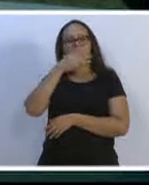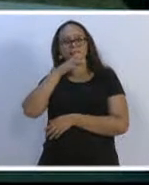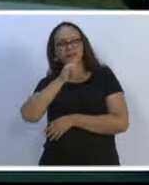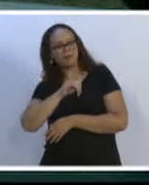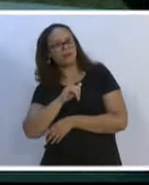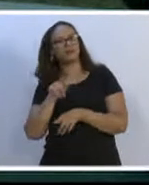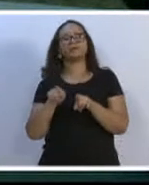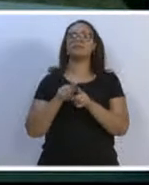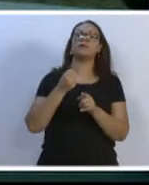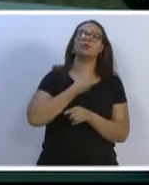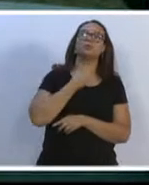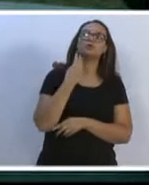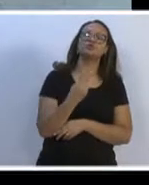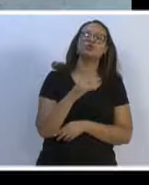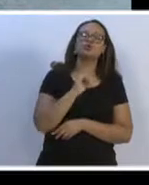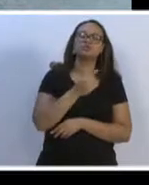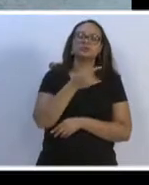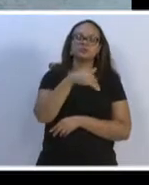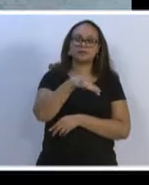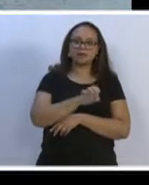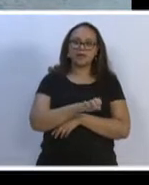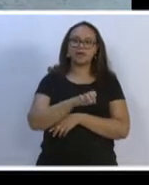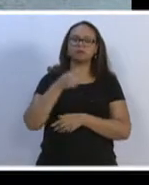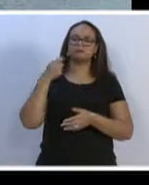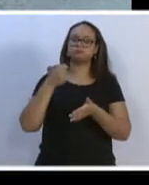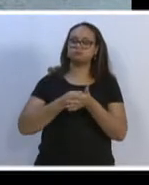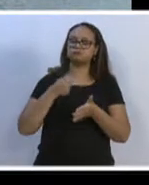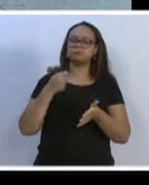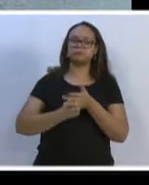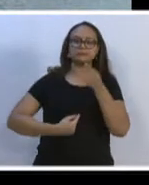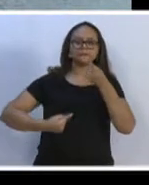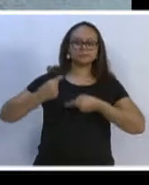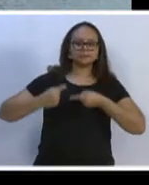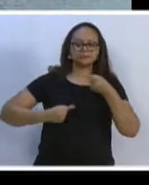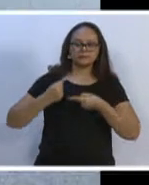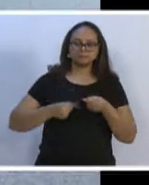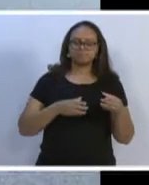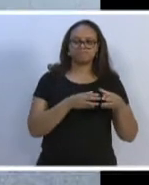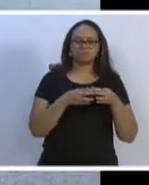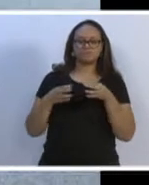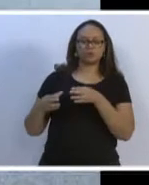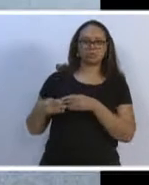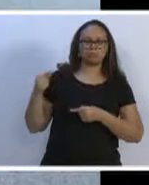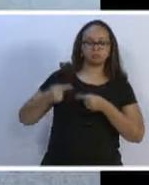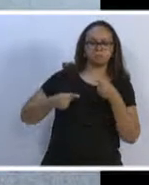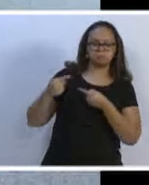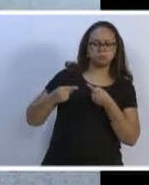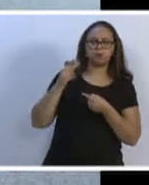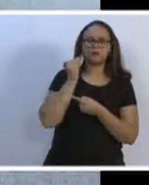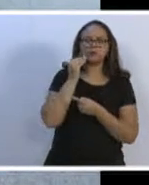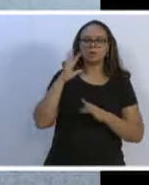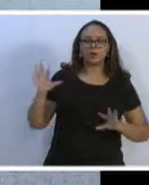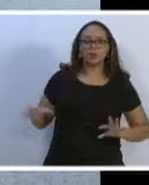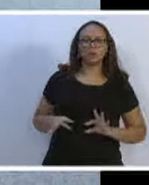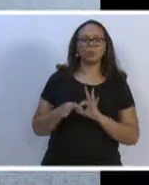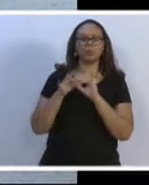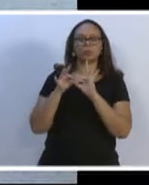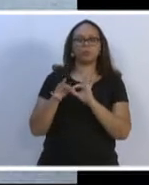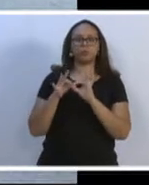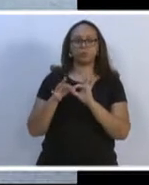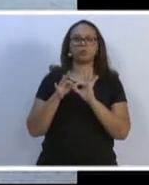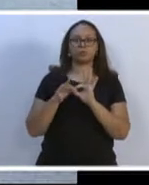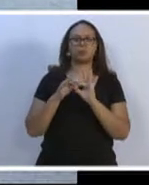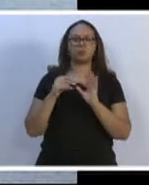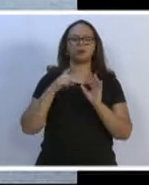encabeçada pelo senhor José Luiz. E foi uma disputa acirrada, voto a voto, onde as duas equipes devem seguir unidas após esse processo